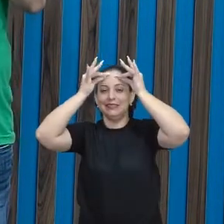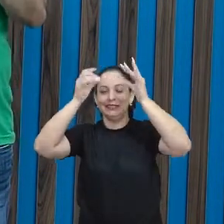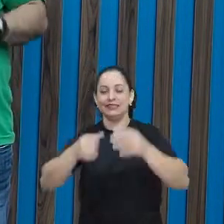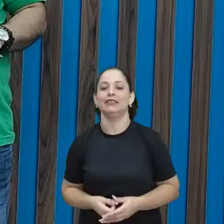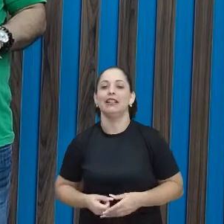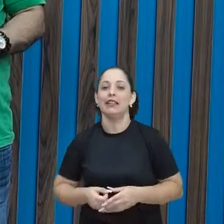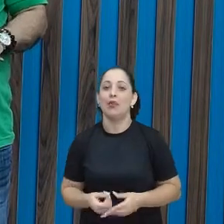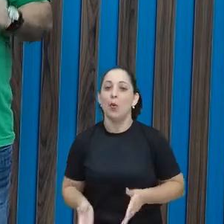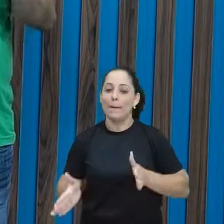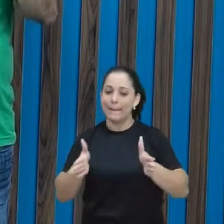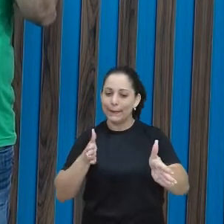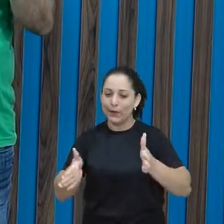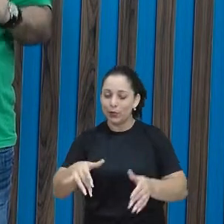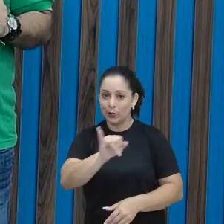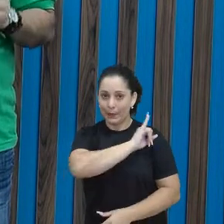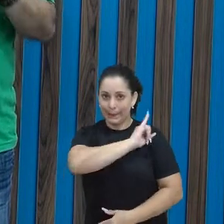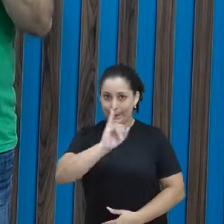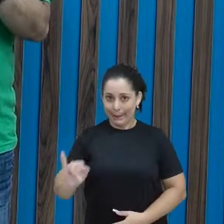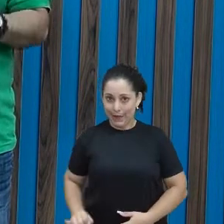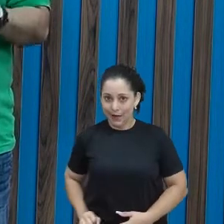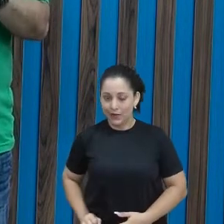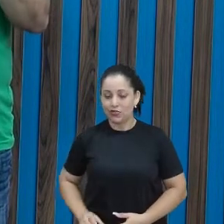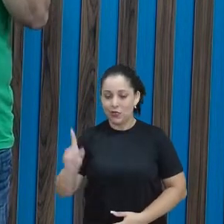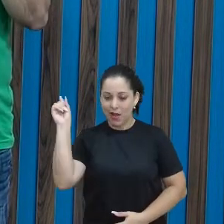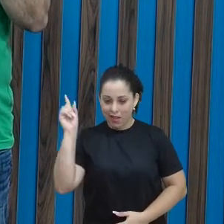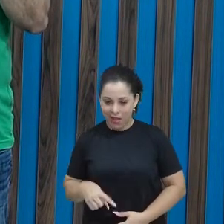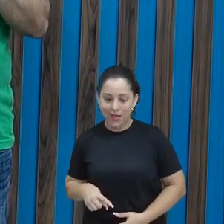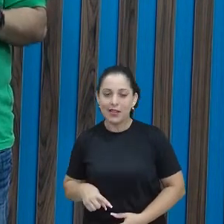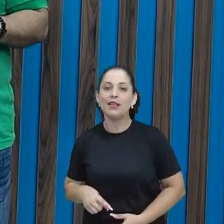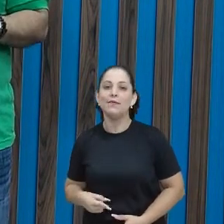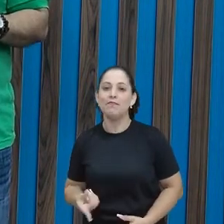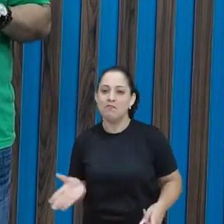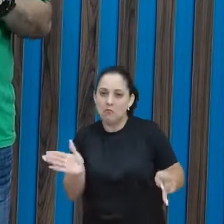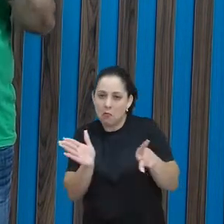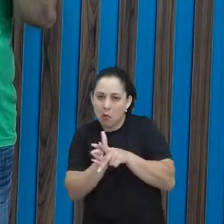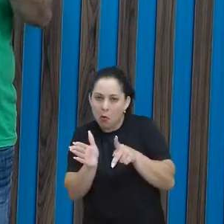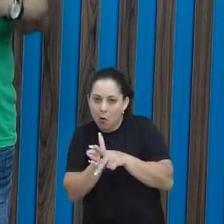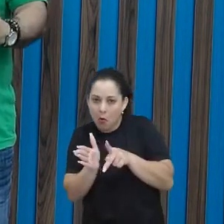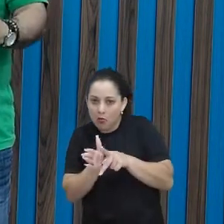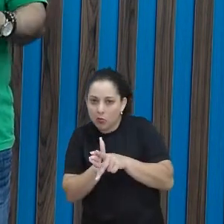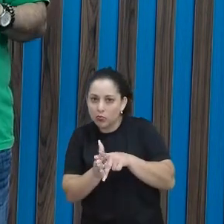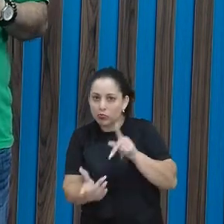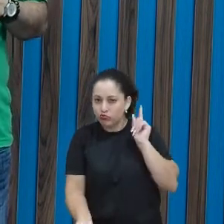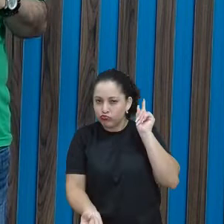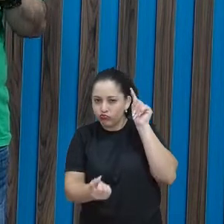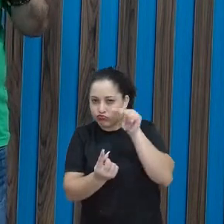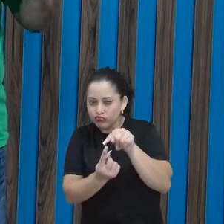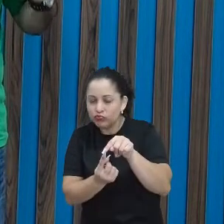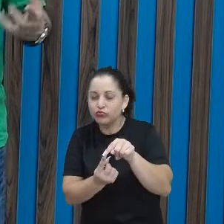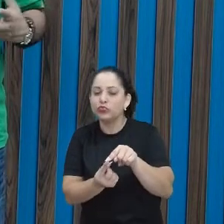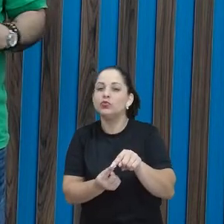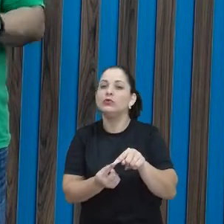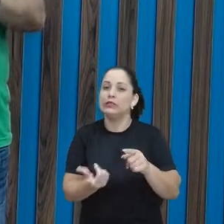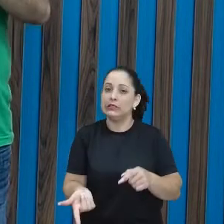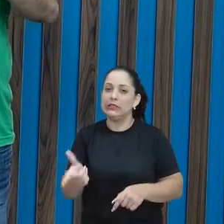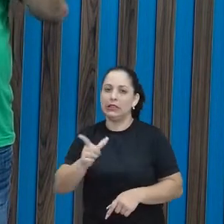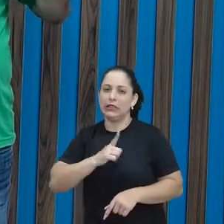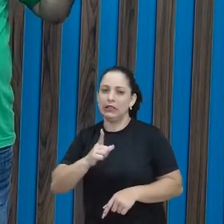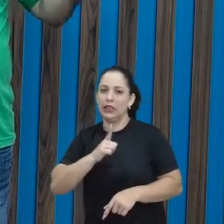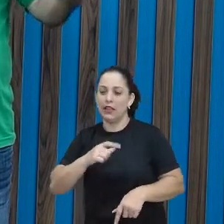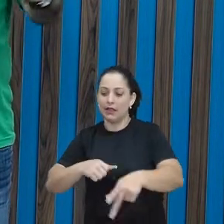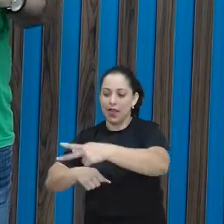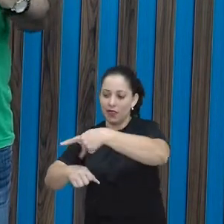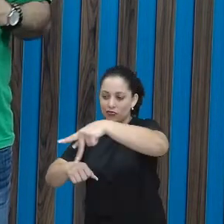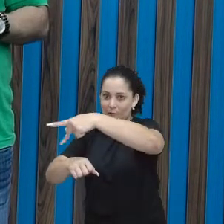o imperialismo ele vai ser uma das razões pelas quais a gente vai ter as